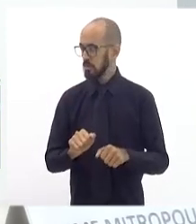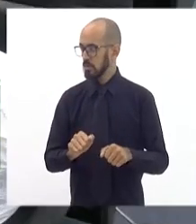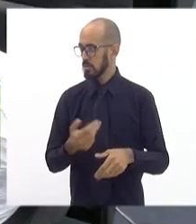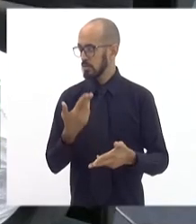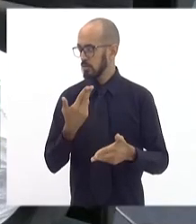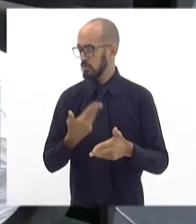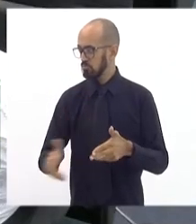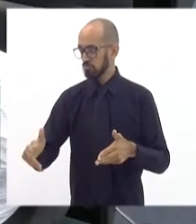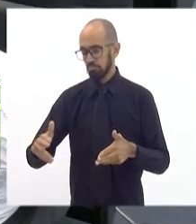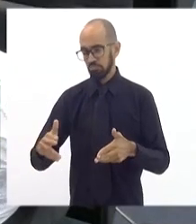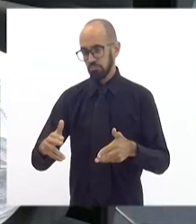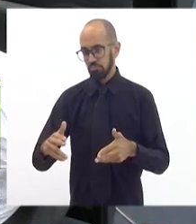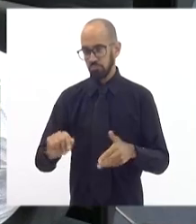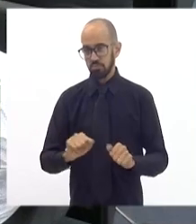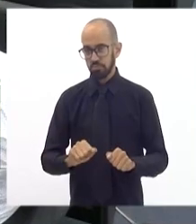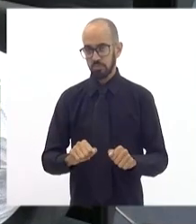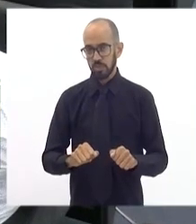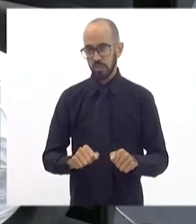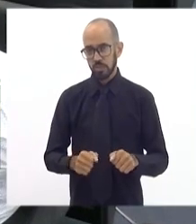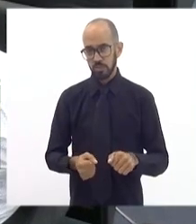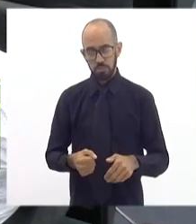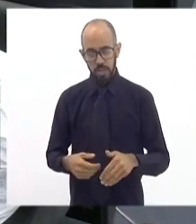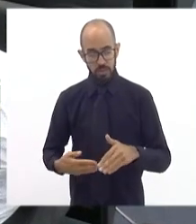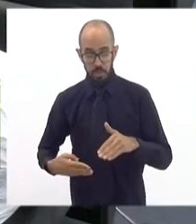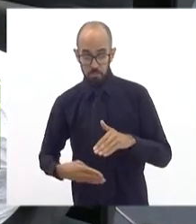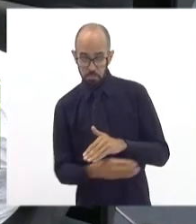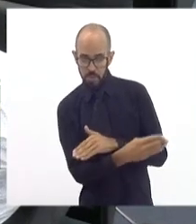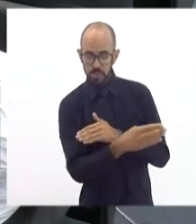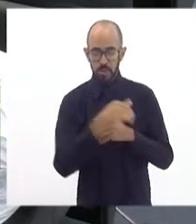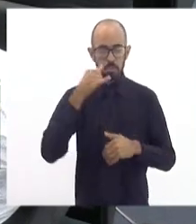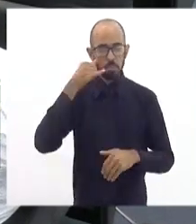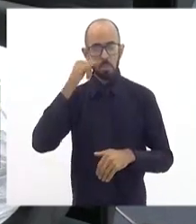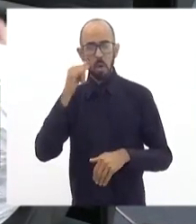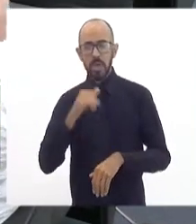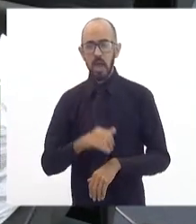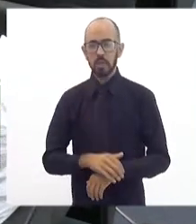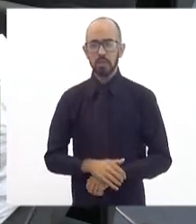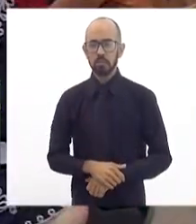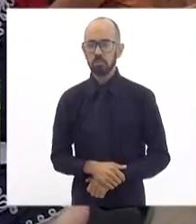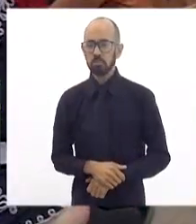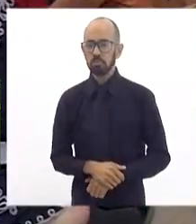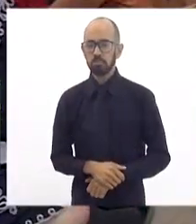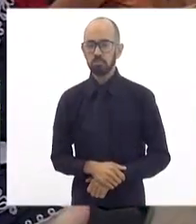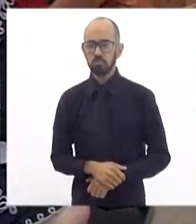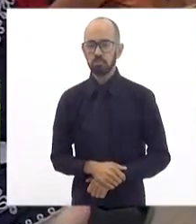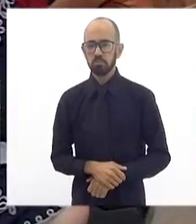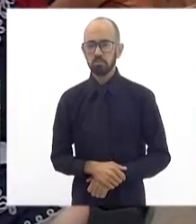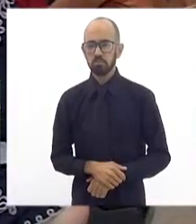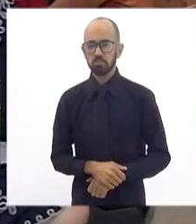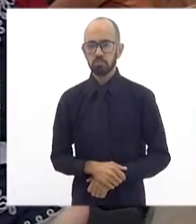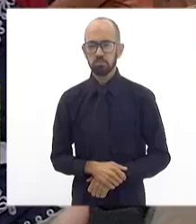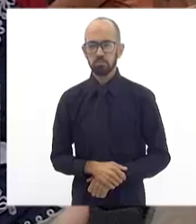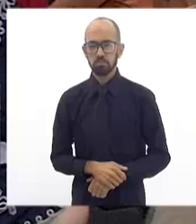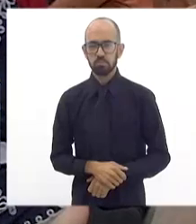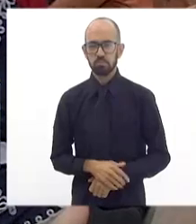toque de caixa era como se tivesse passando uma Boiada Seja lá o que for é